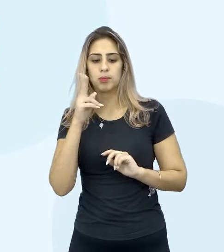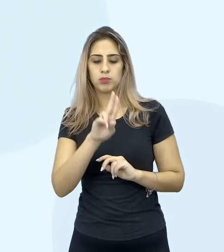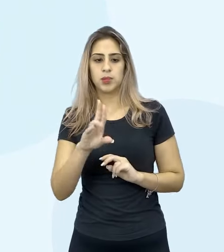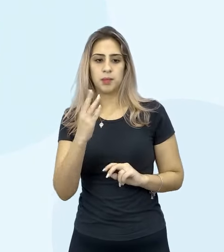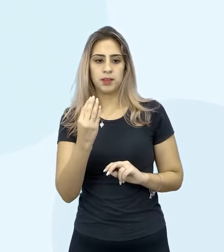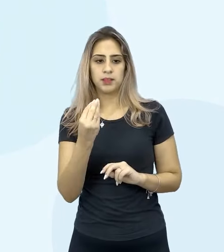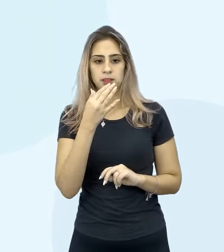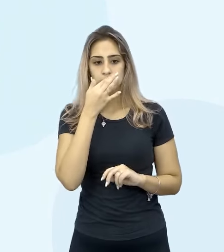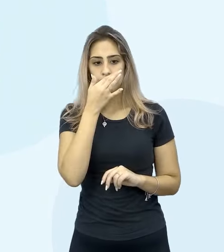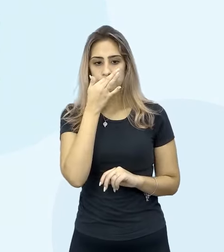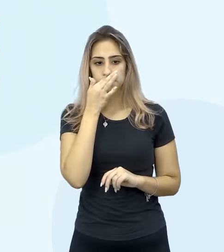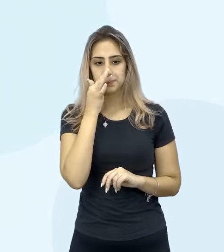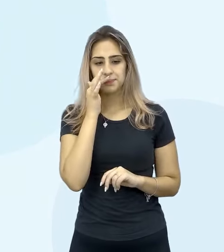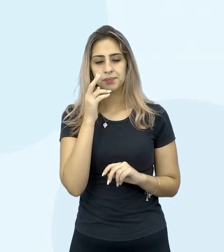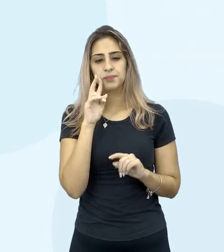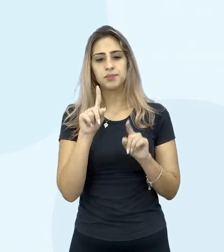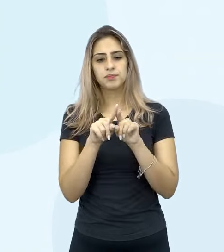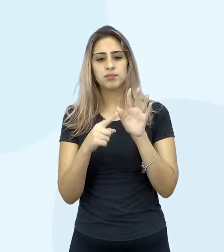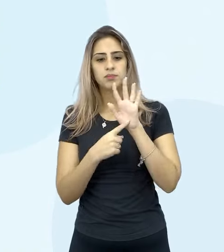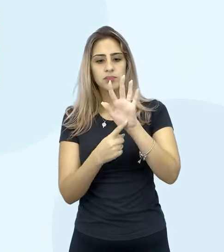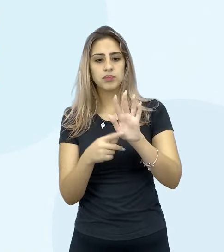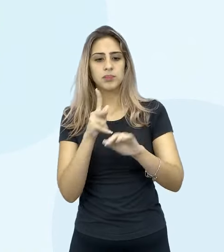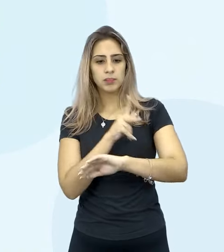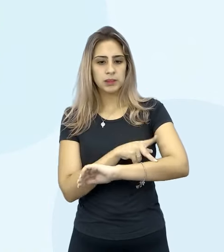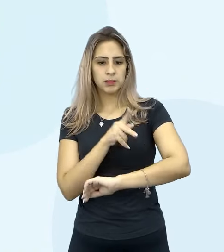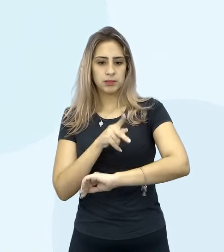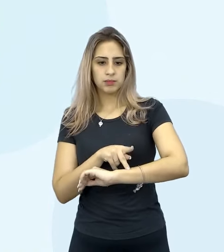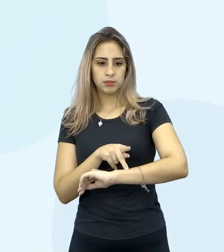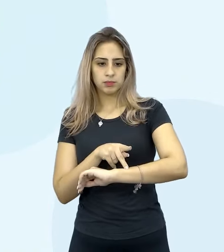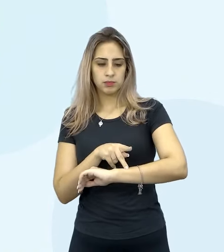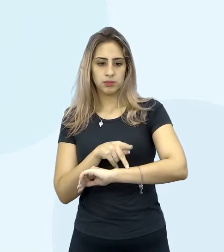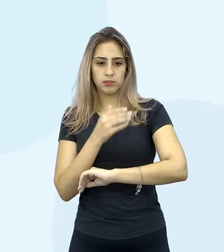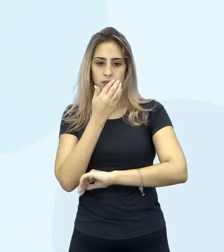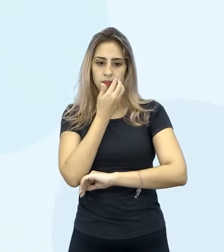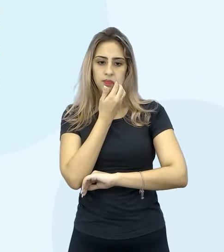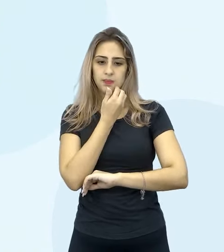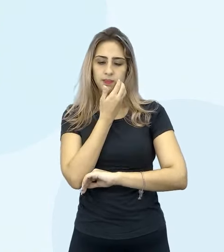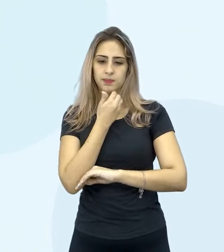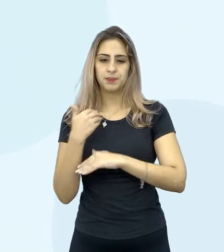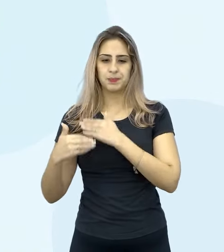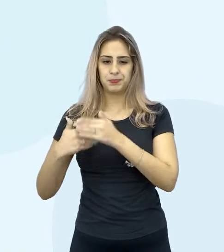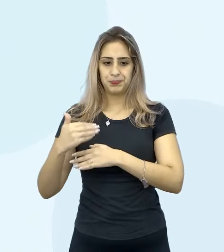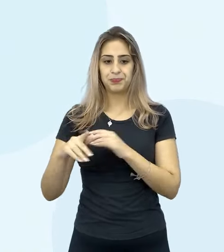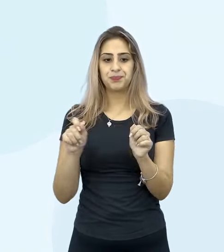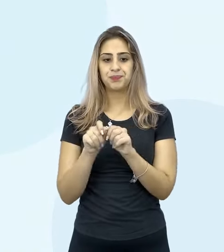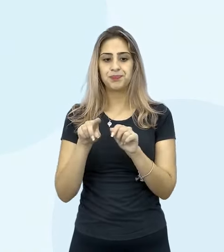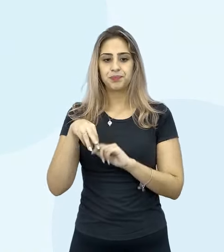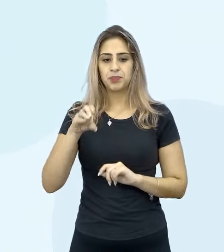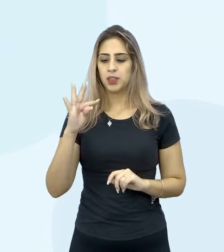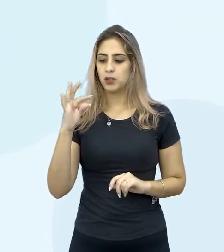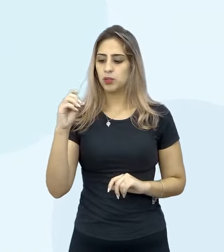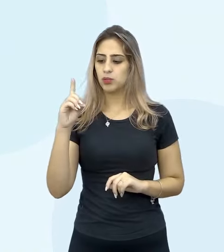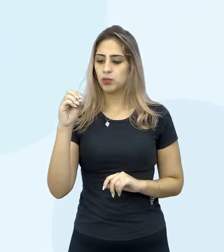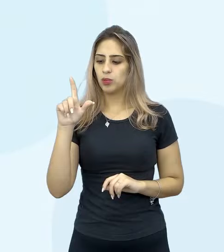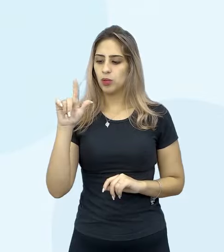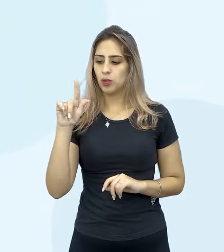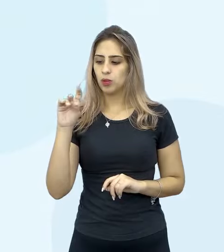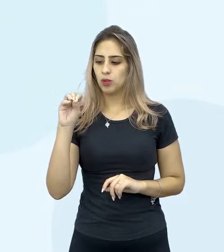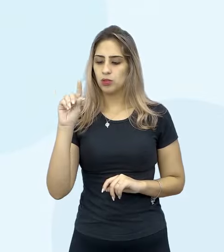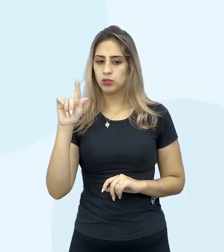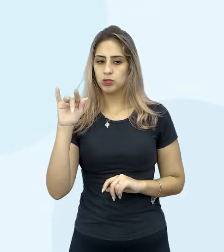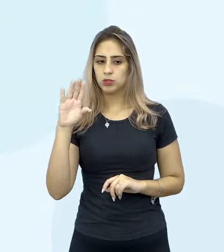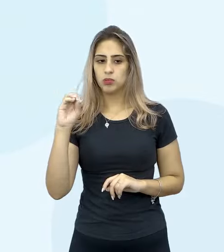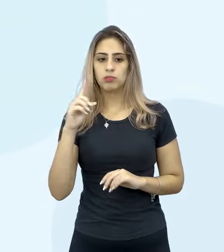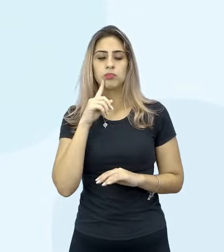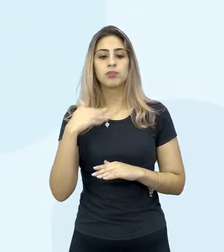IF, dando ênfase ao caráter pedagógico, procedimental e metodológico. Próximo. O percurso